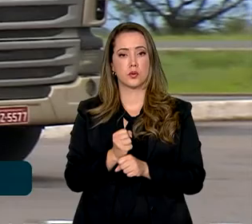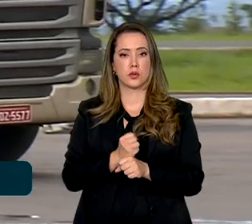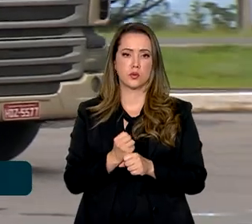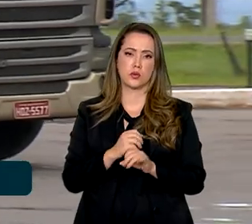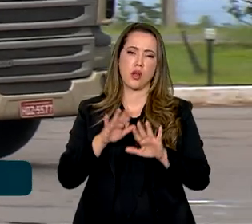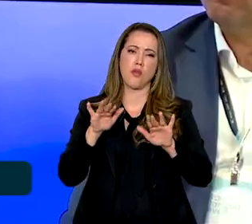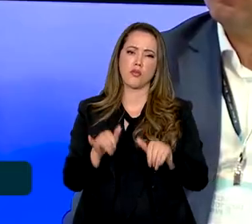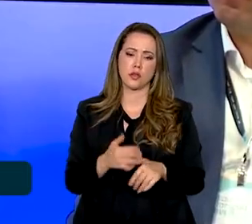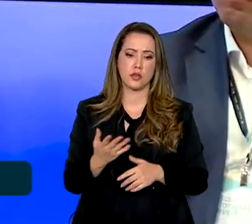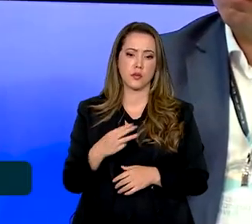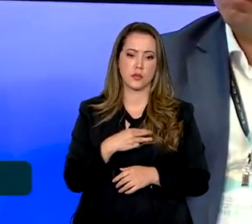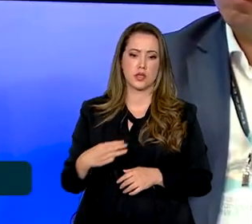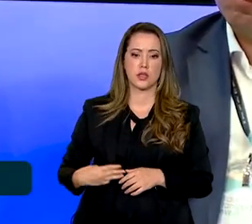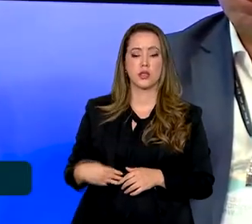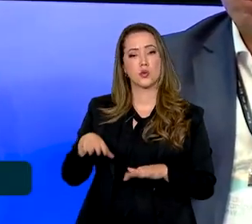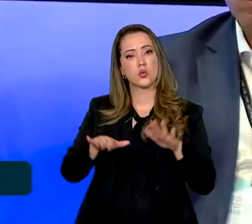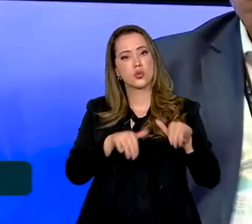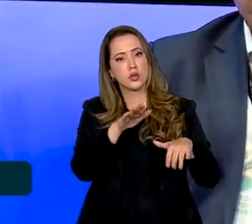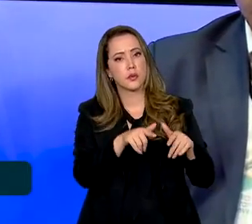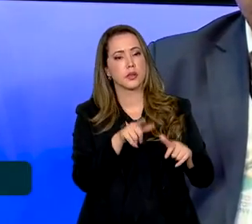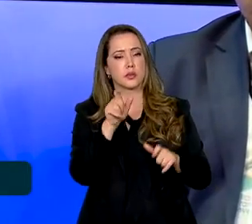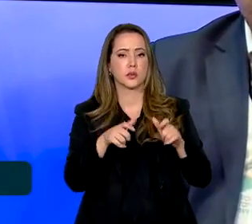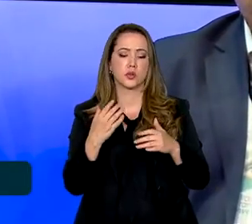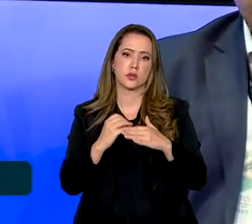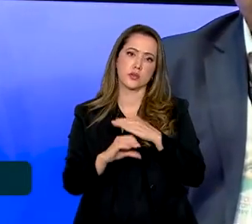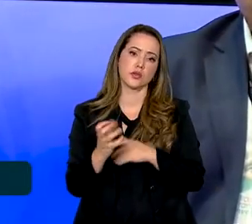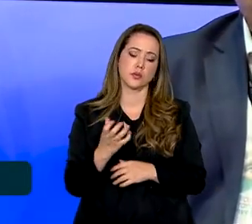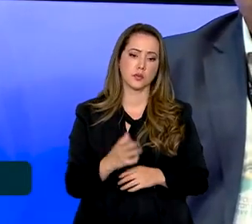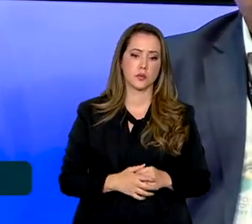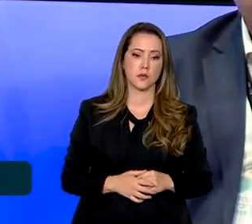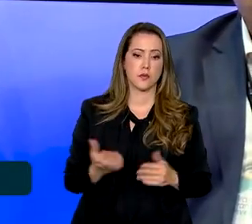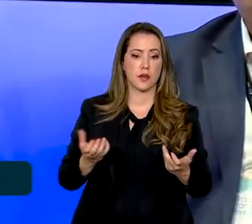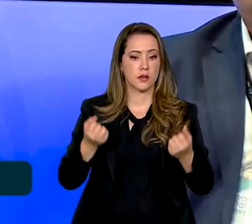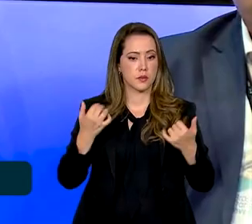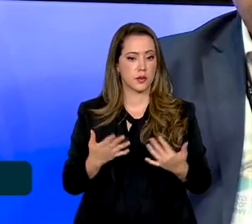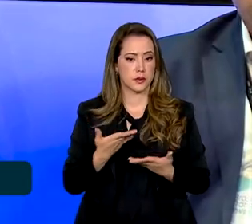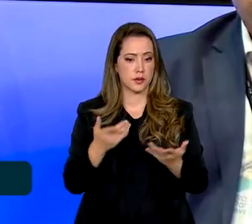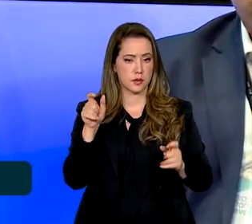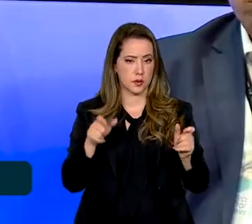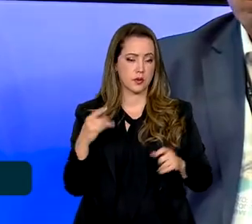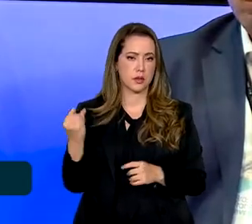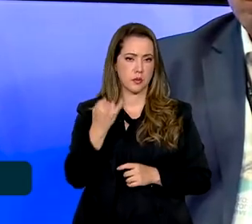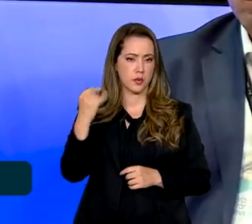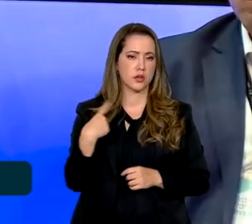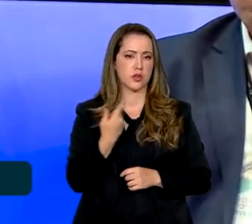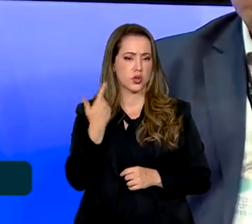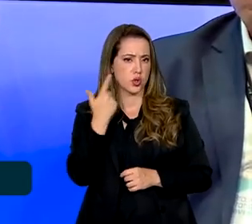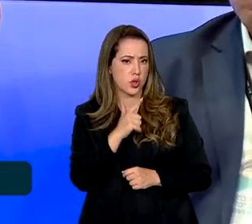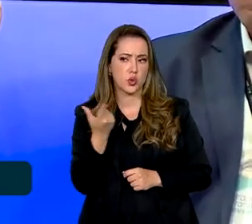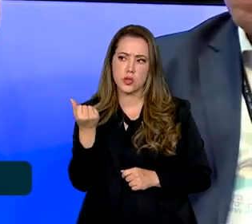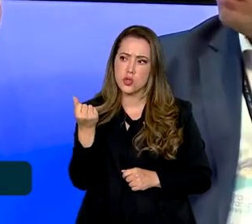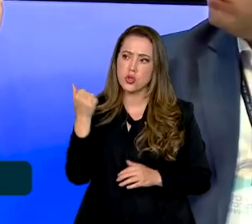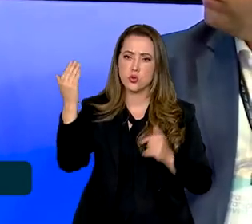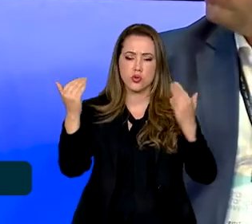do evento, o ministro fez um chamamento aos investidores. Queria dizer aos agentes que é muito importante que a gente capte recurso